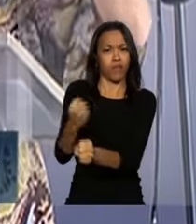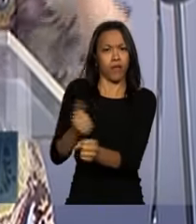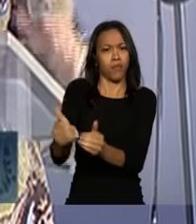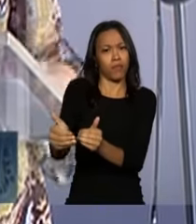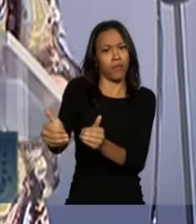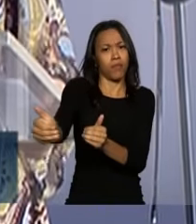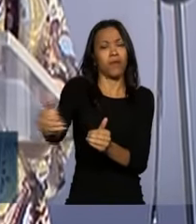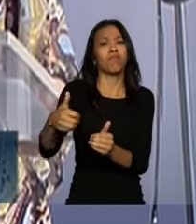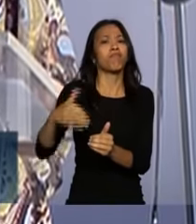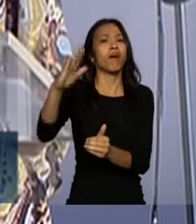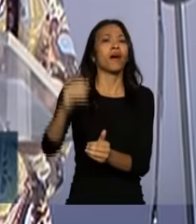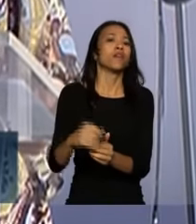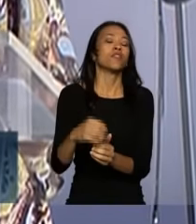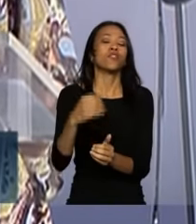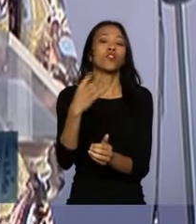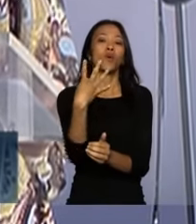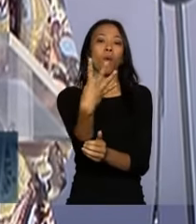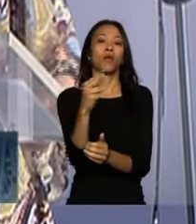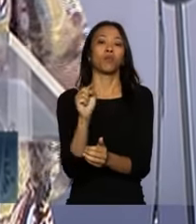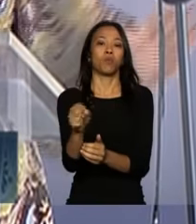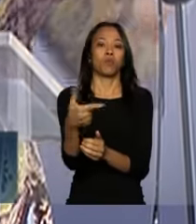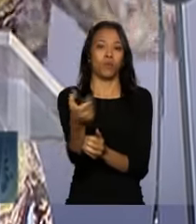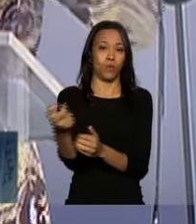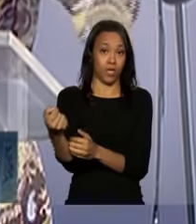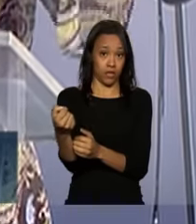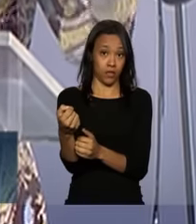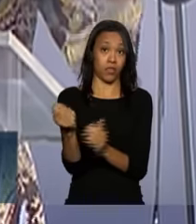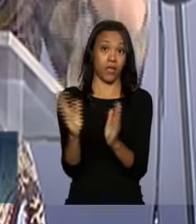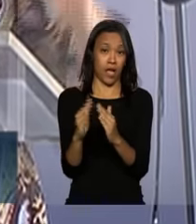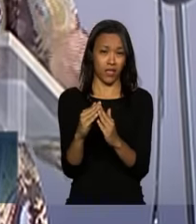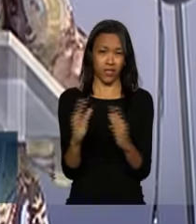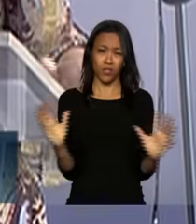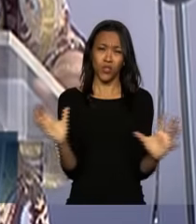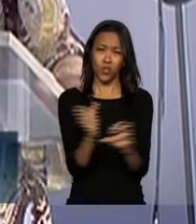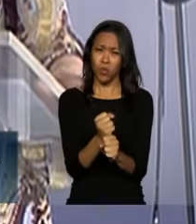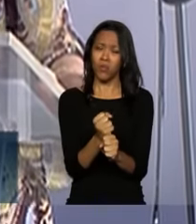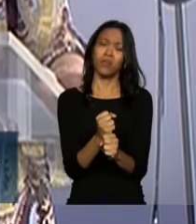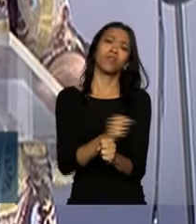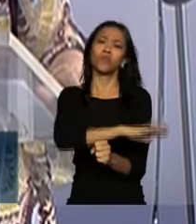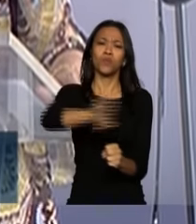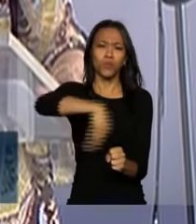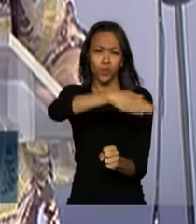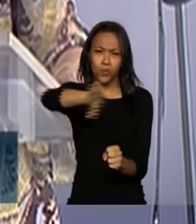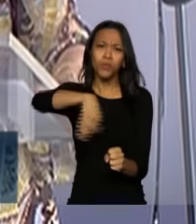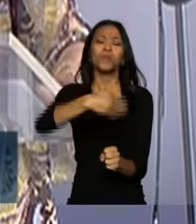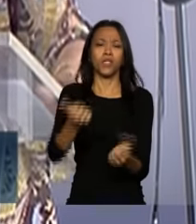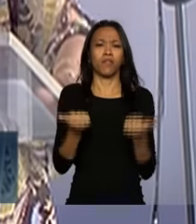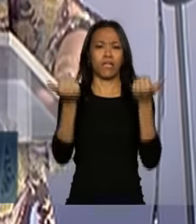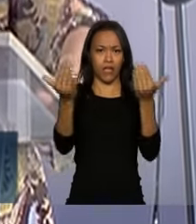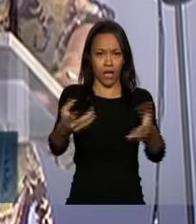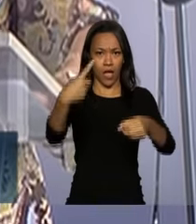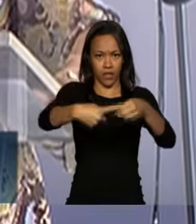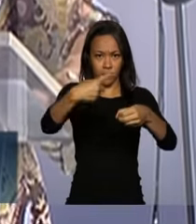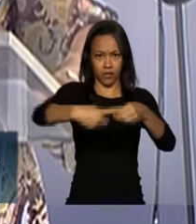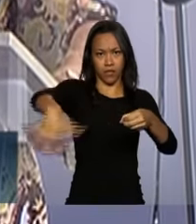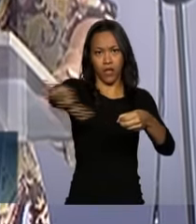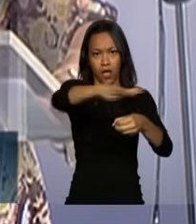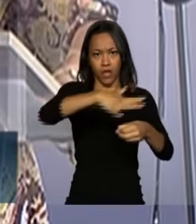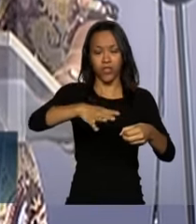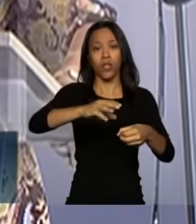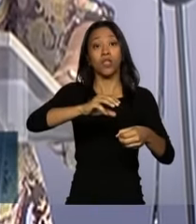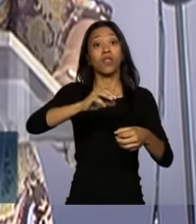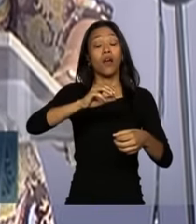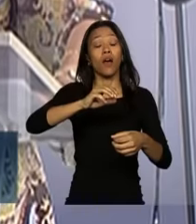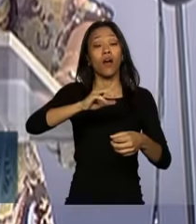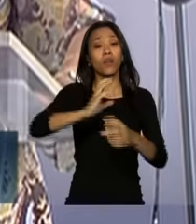mais de 4.200 casas. O total aqui que nós vamos entregar em Juazeiro dá 11